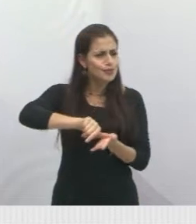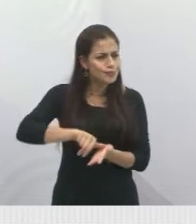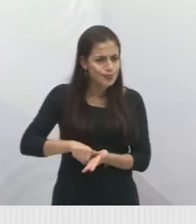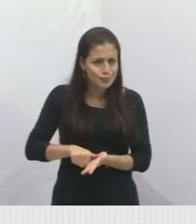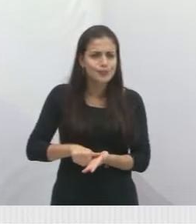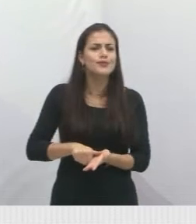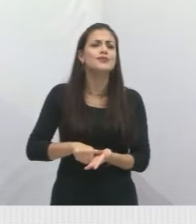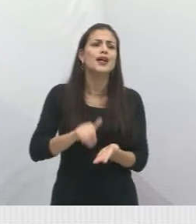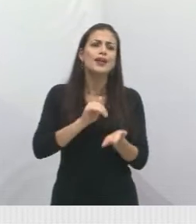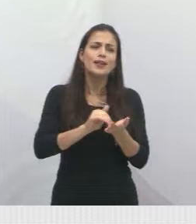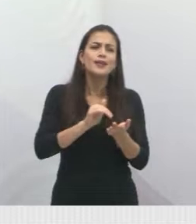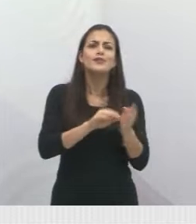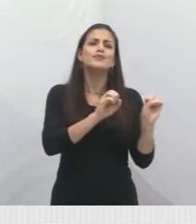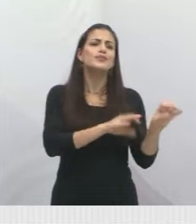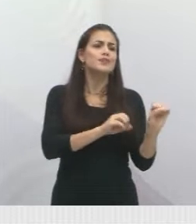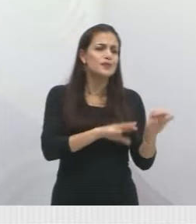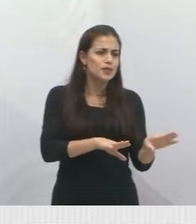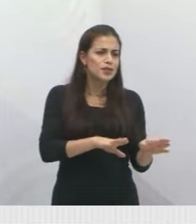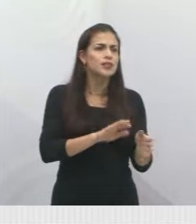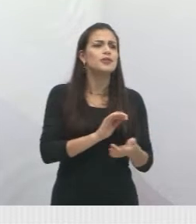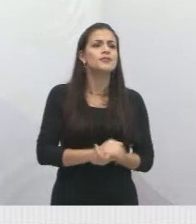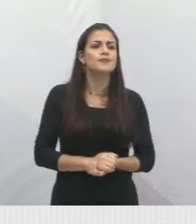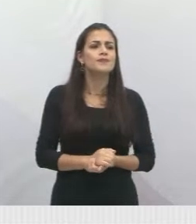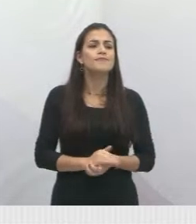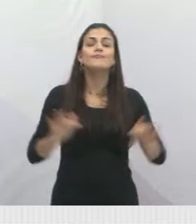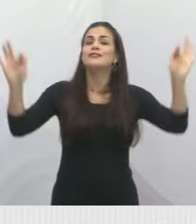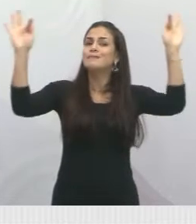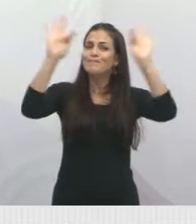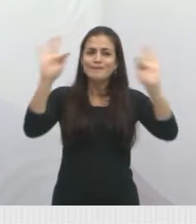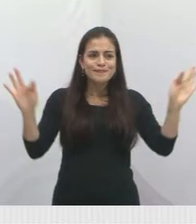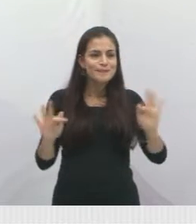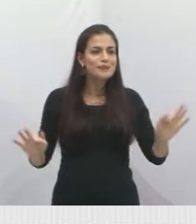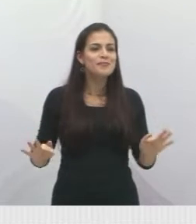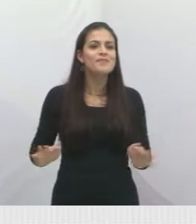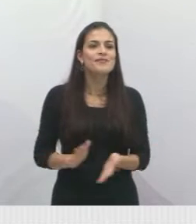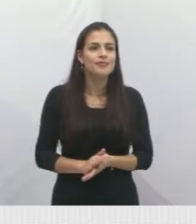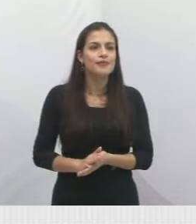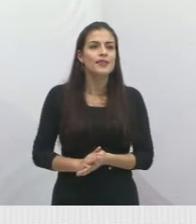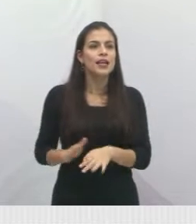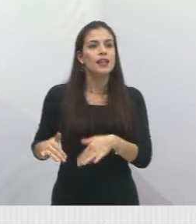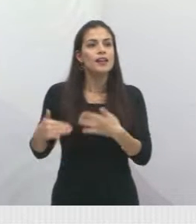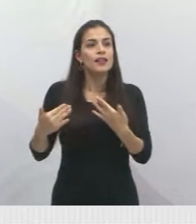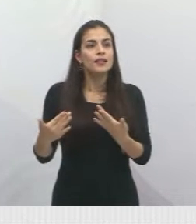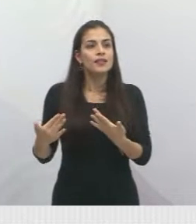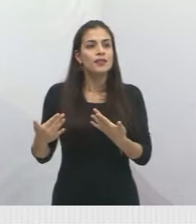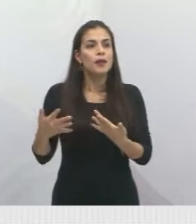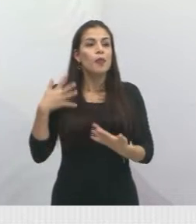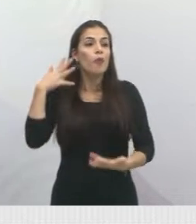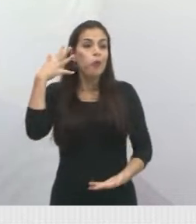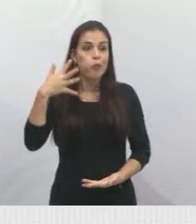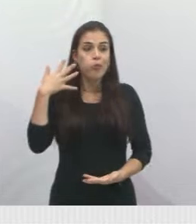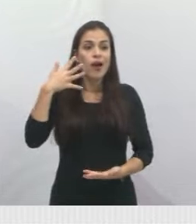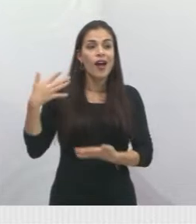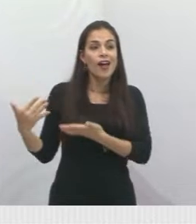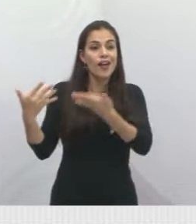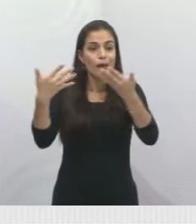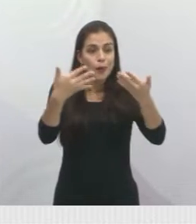de Educação. E fiquei muito feliz e a cada momento que os palestrantes iam